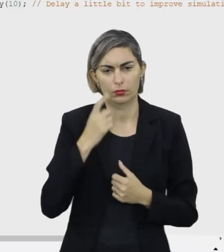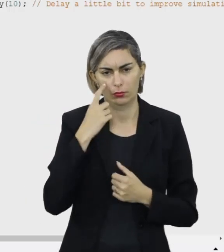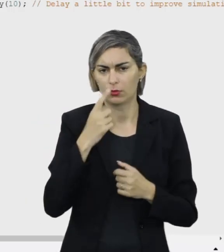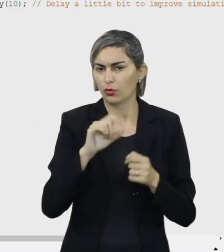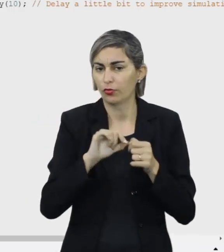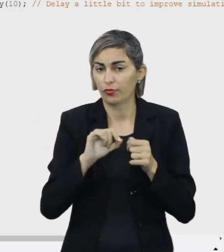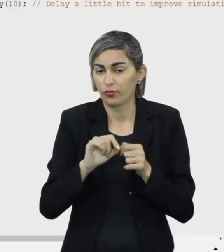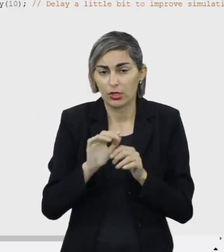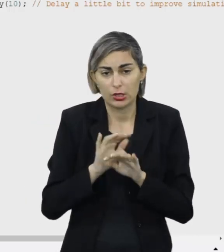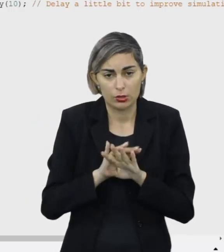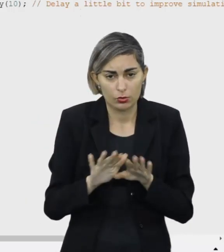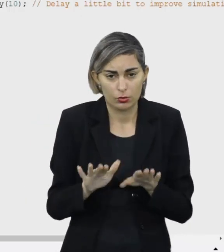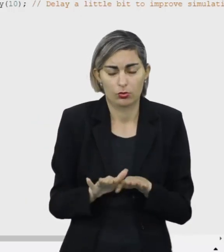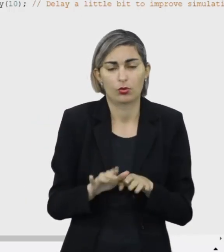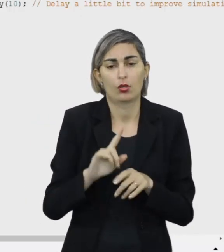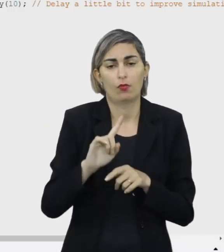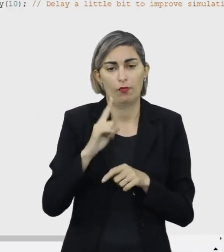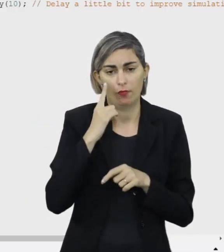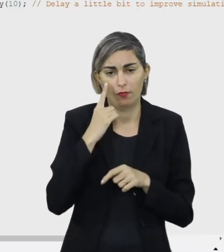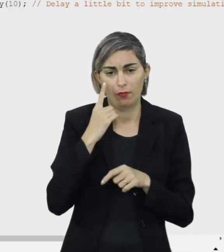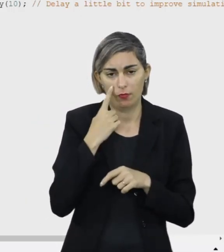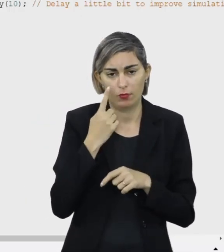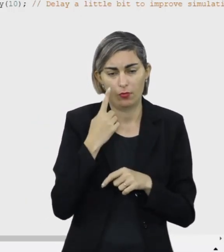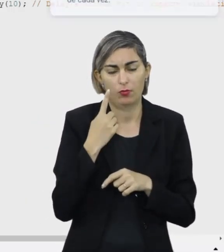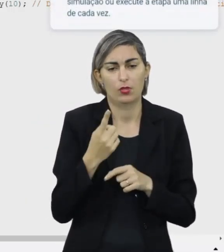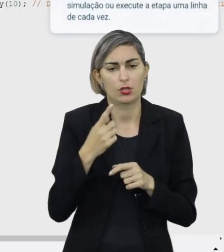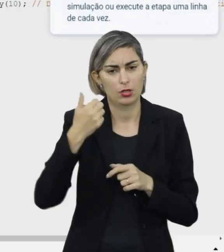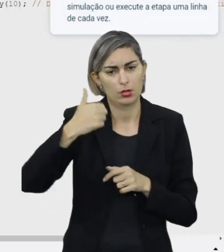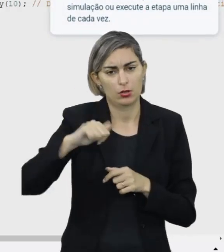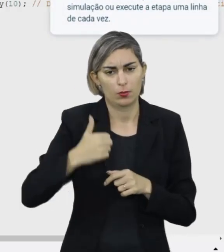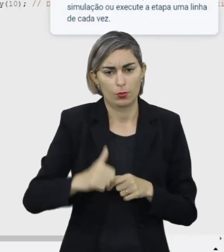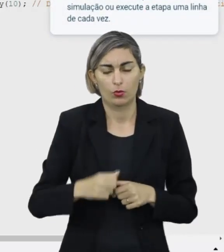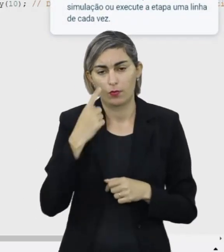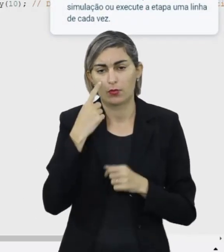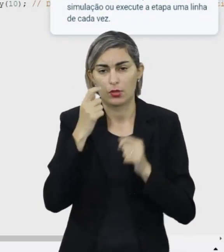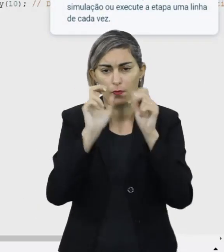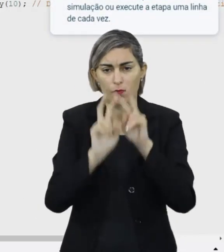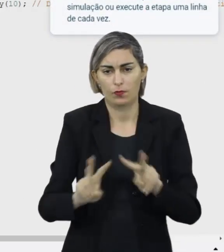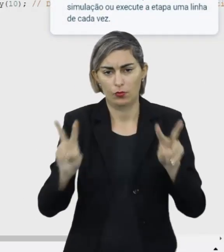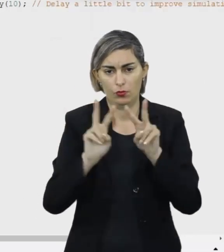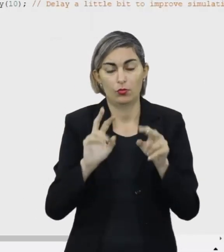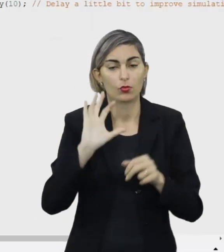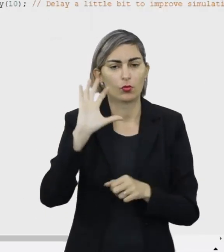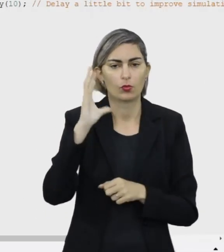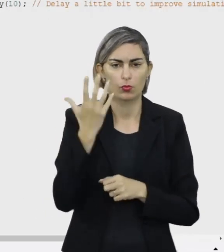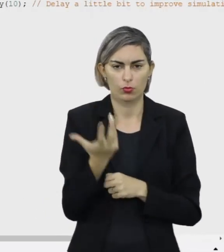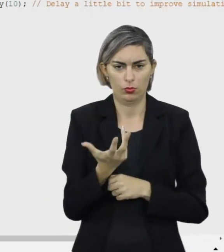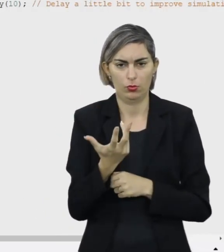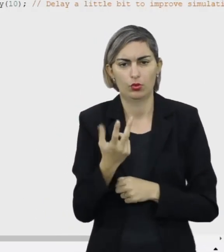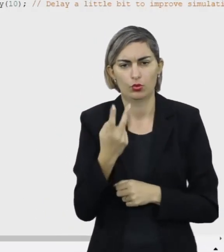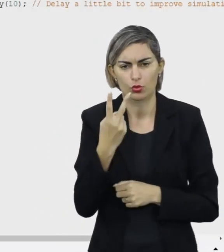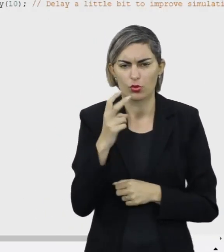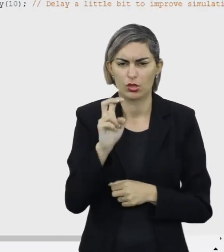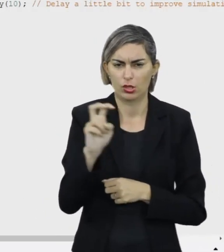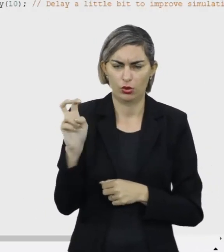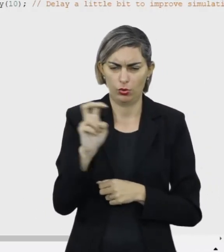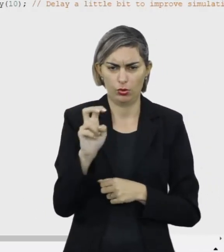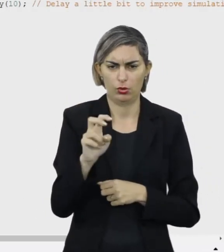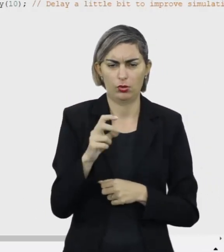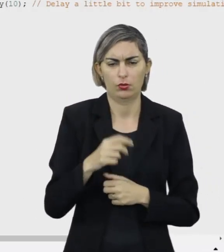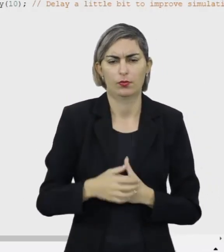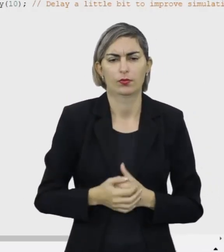fazer isso. E vou simular primeiro para vocês visualizarem o que acontece. 255, o LED